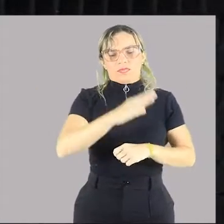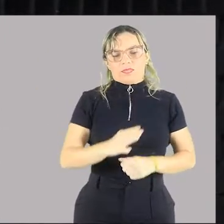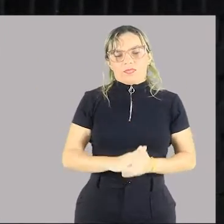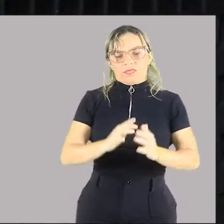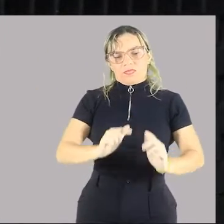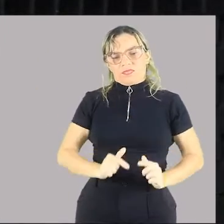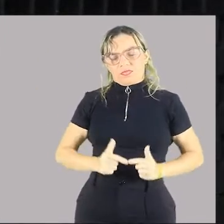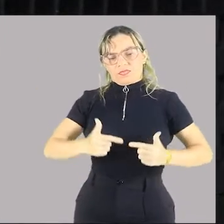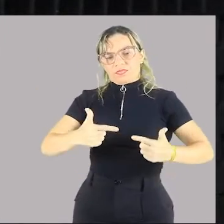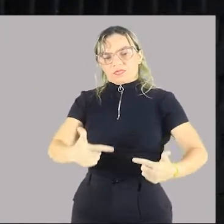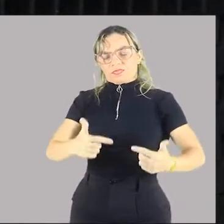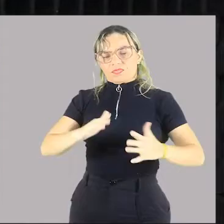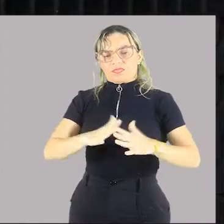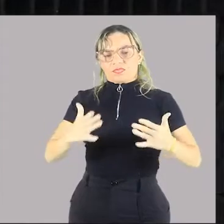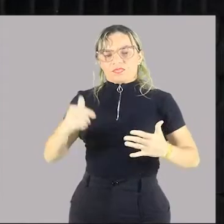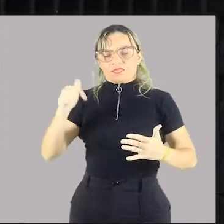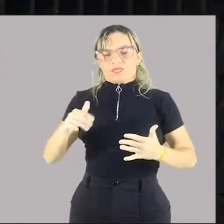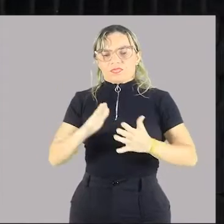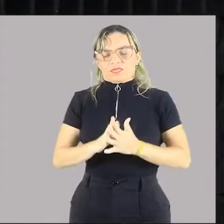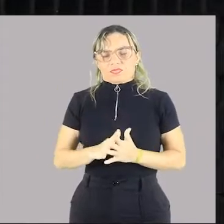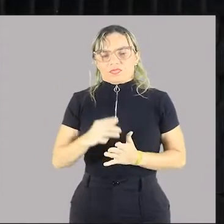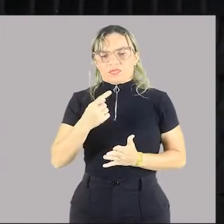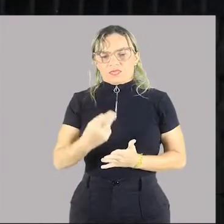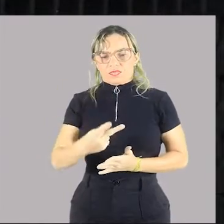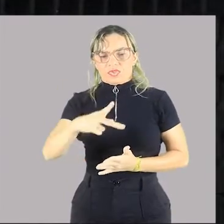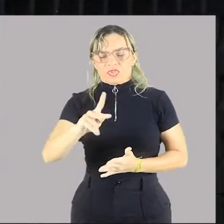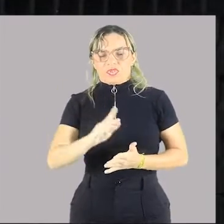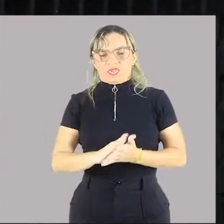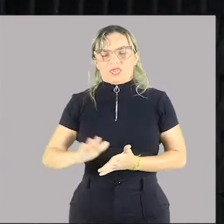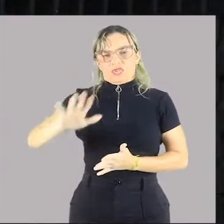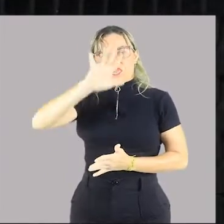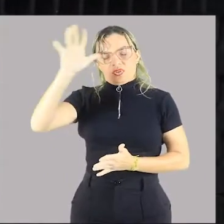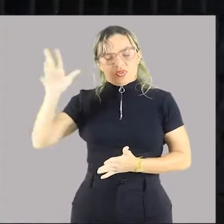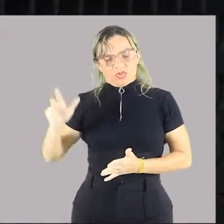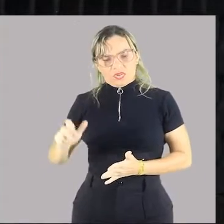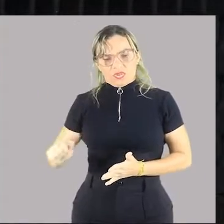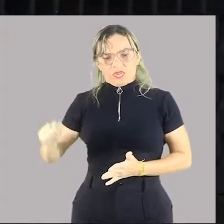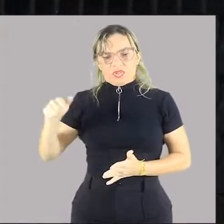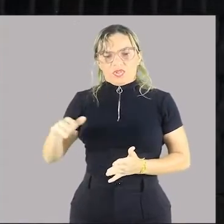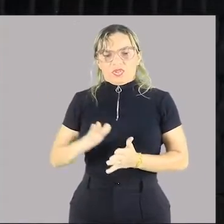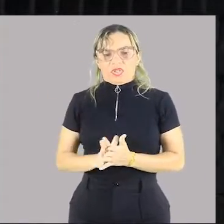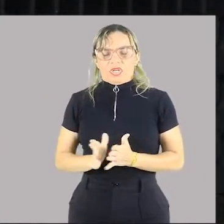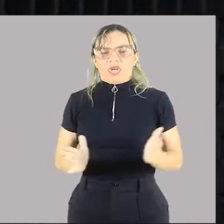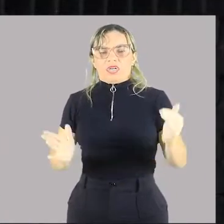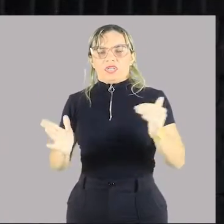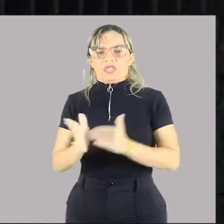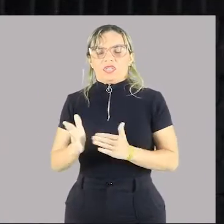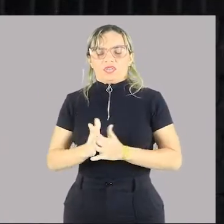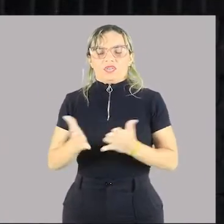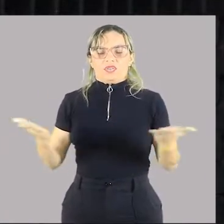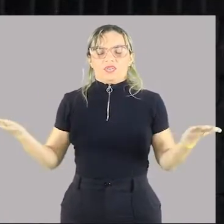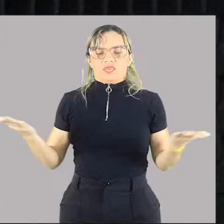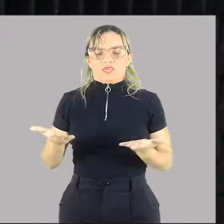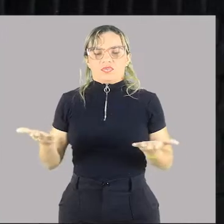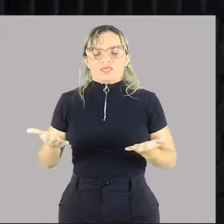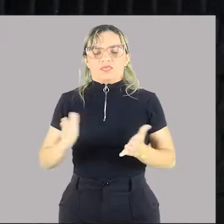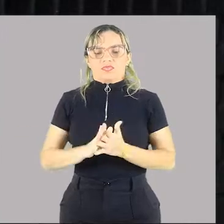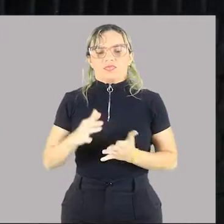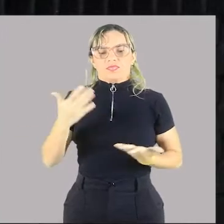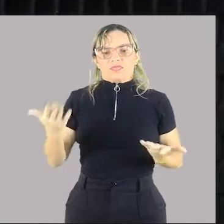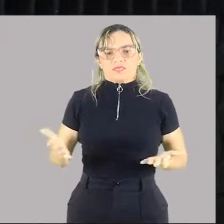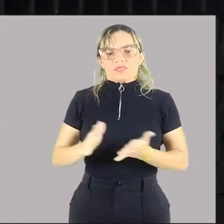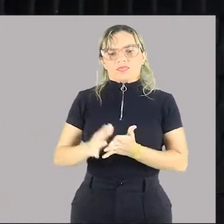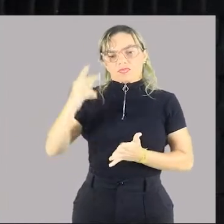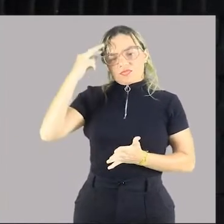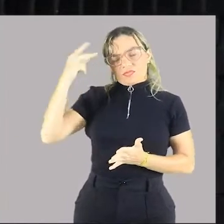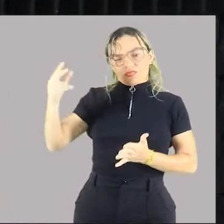desses africanos escravizados, dos seus descendentes, até os dias atuais. Então nós estamos diante de uma